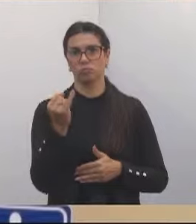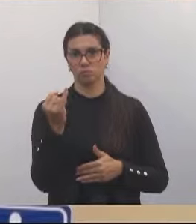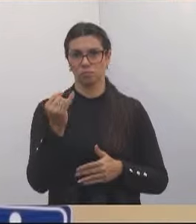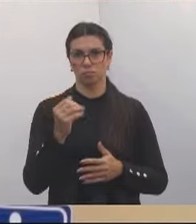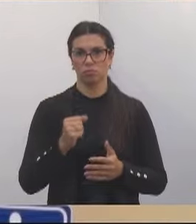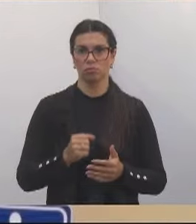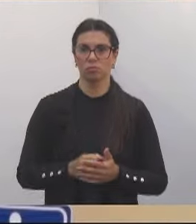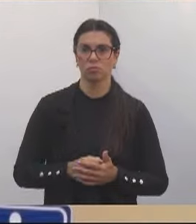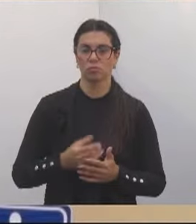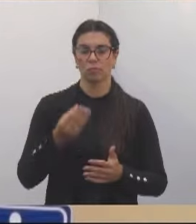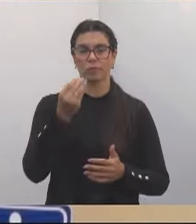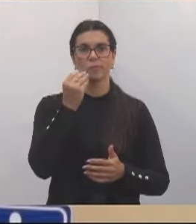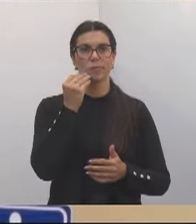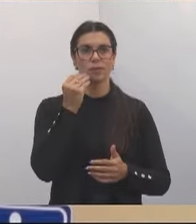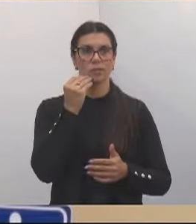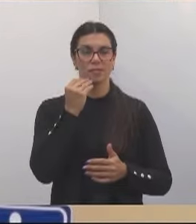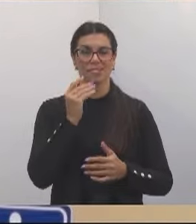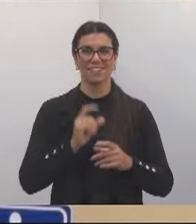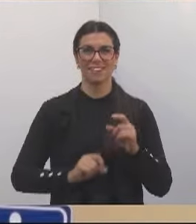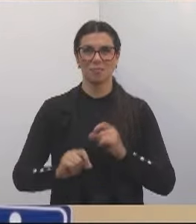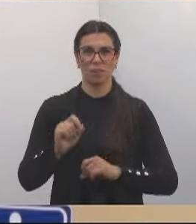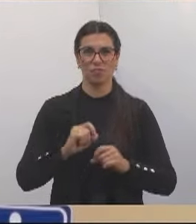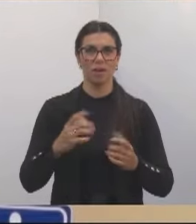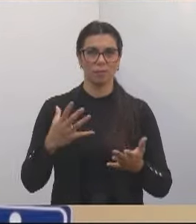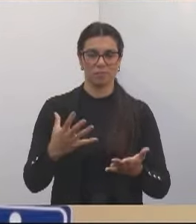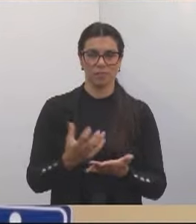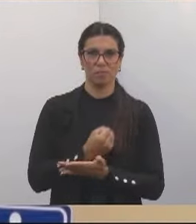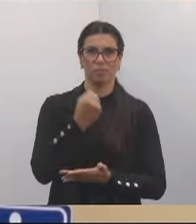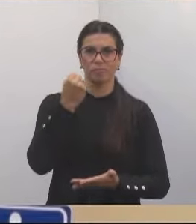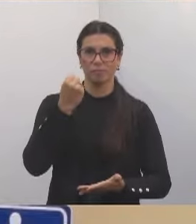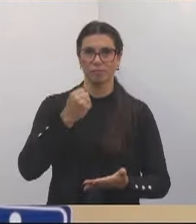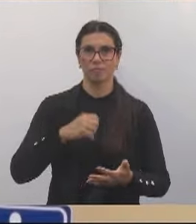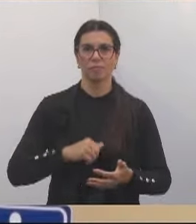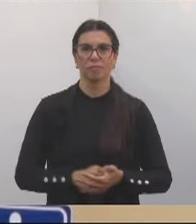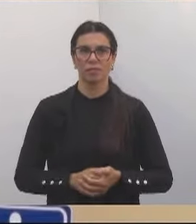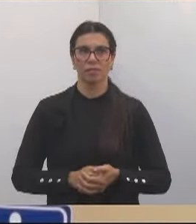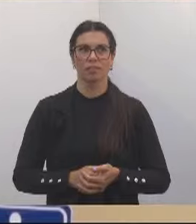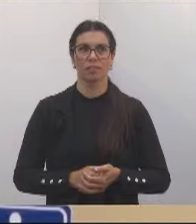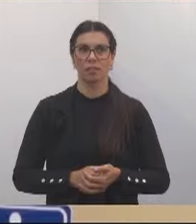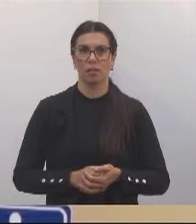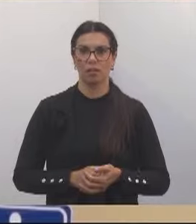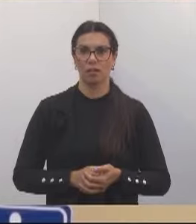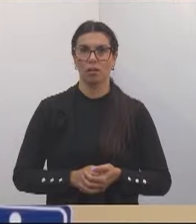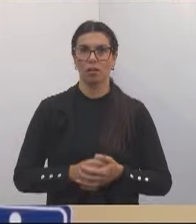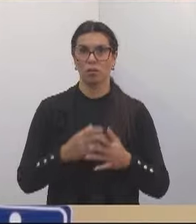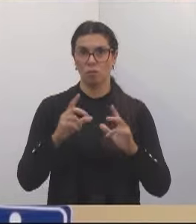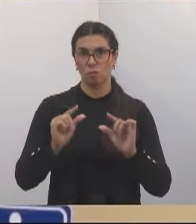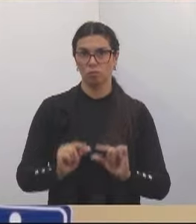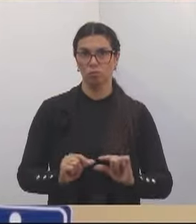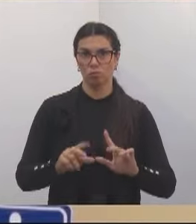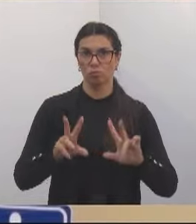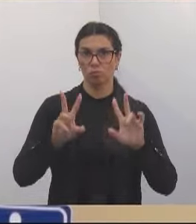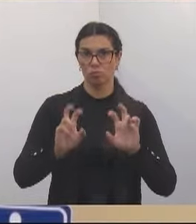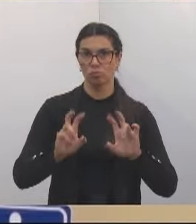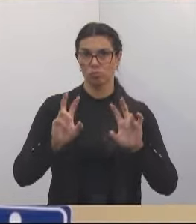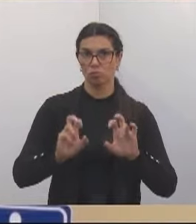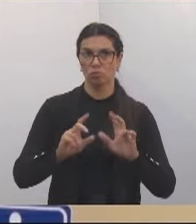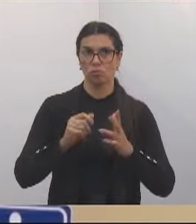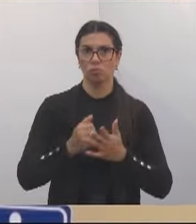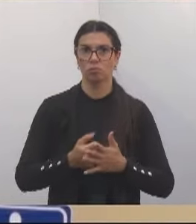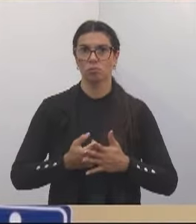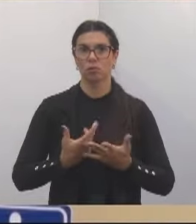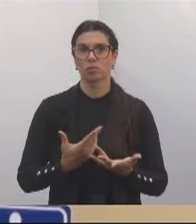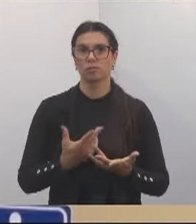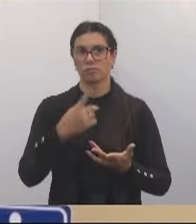importante para tentar resgatar um pouco da imagem dos políticos. E eu não falo só